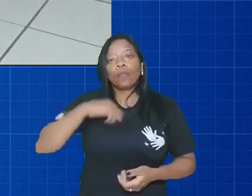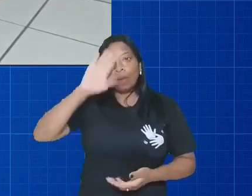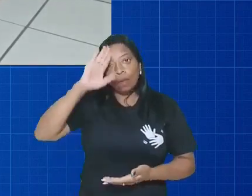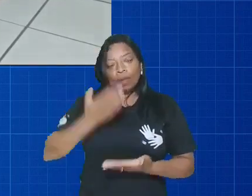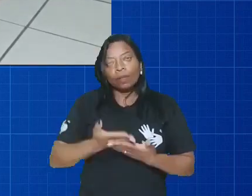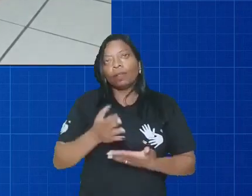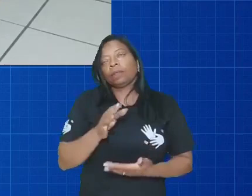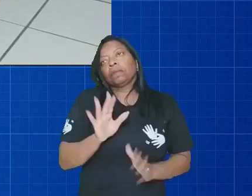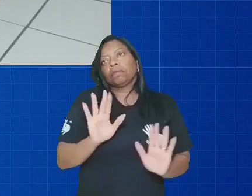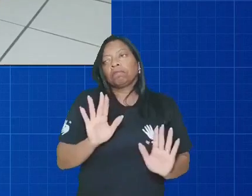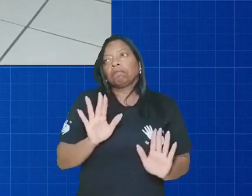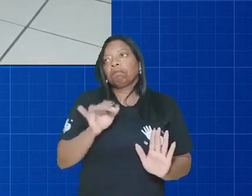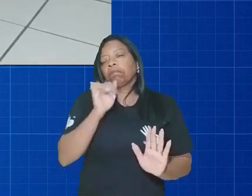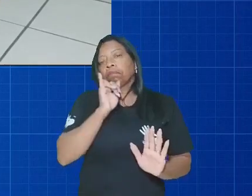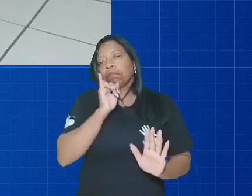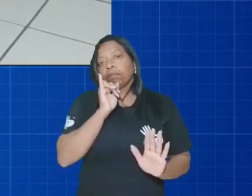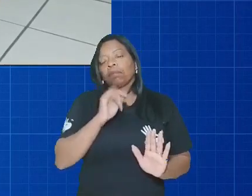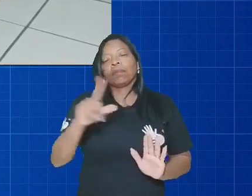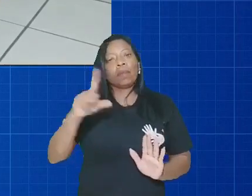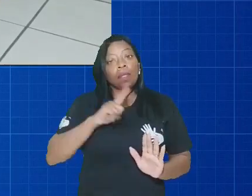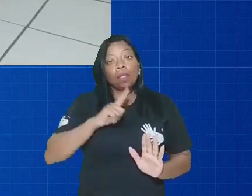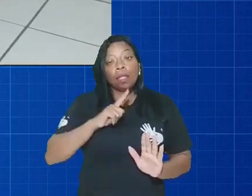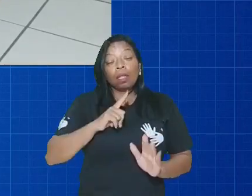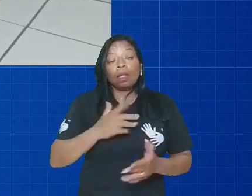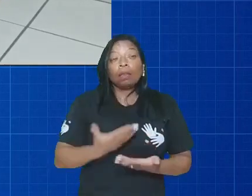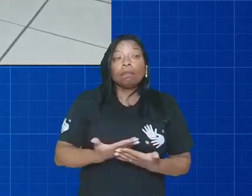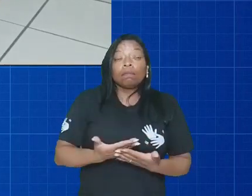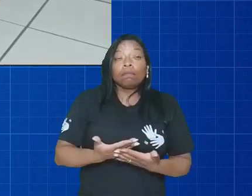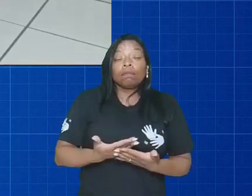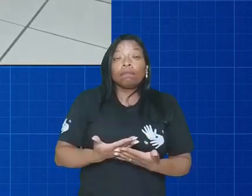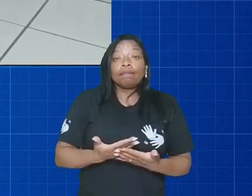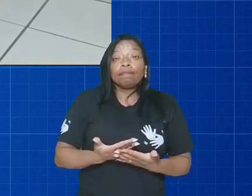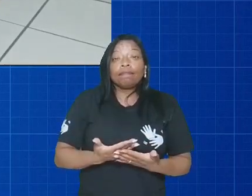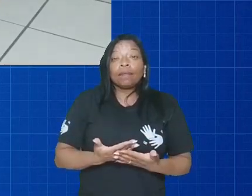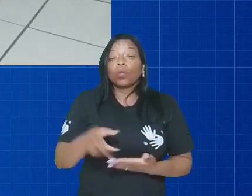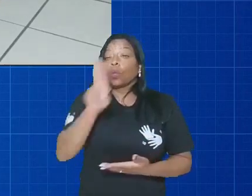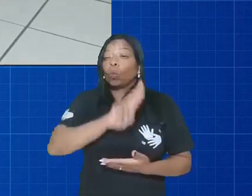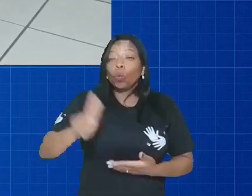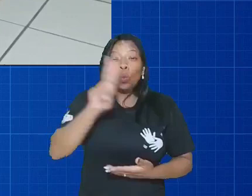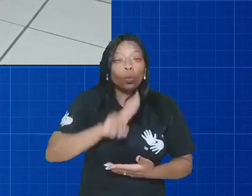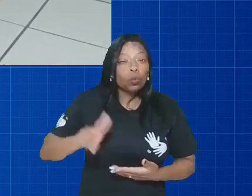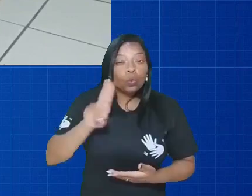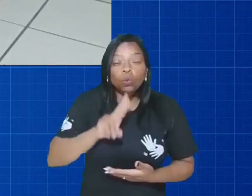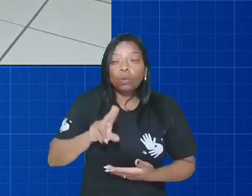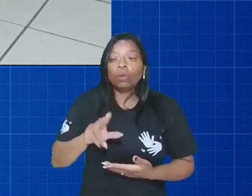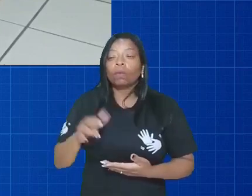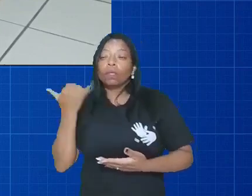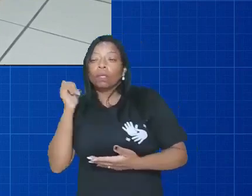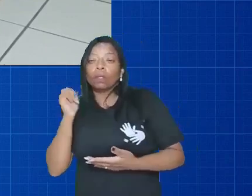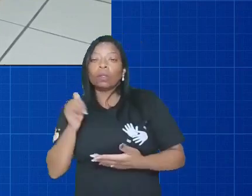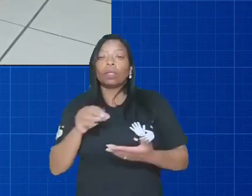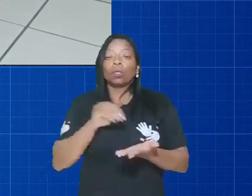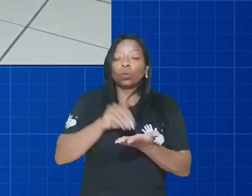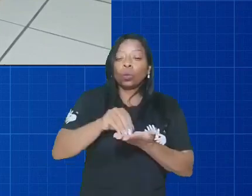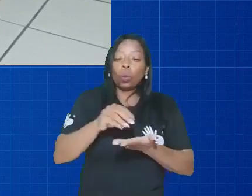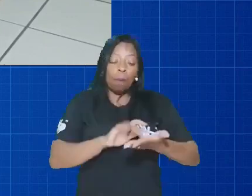acabou vindo assim de uma forma muito intensa, principalmente nesse período da pandemia, celular, jogos,